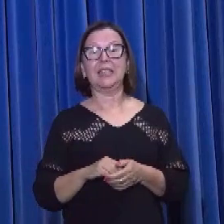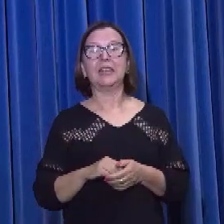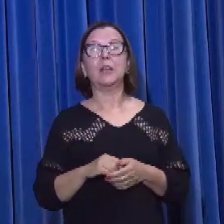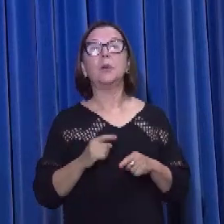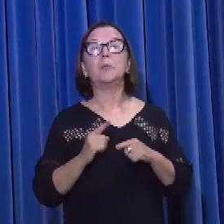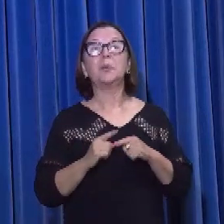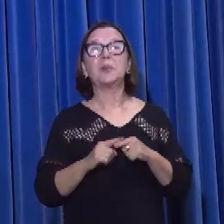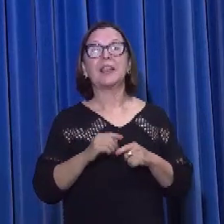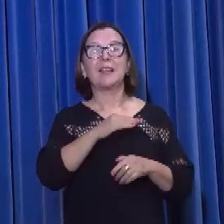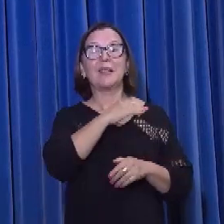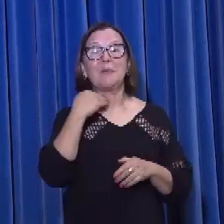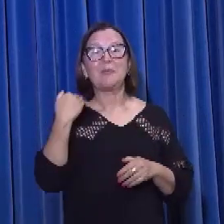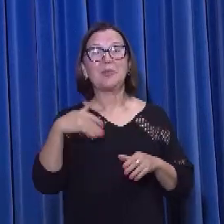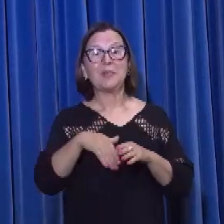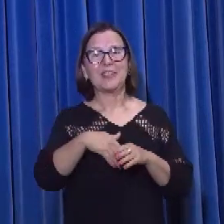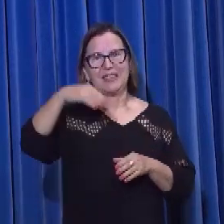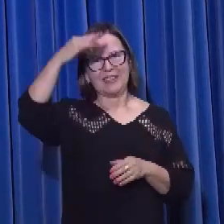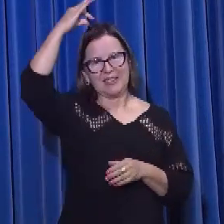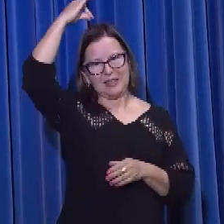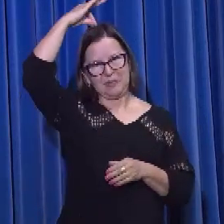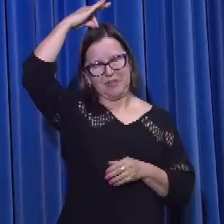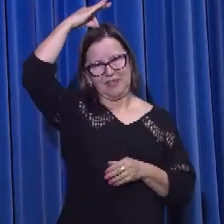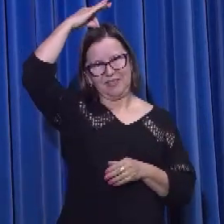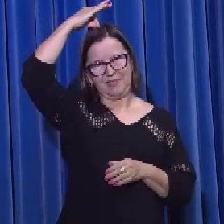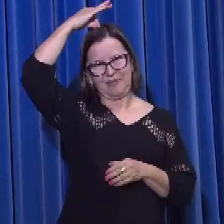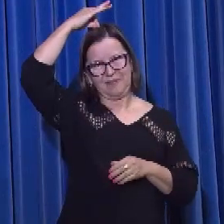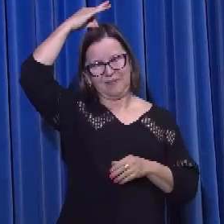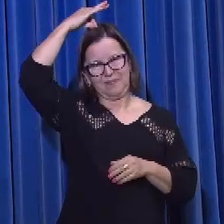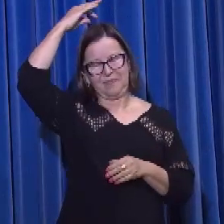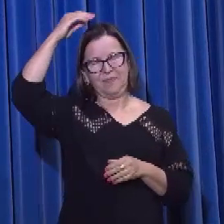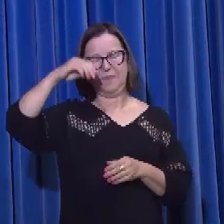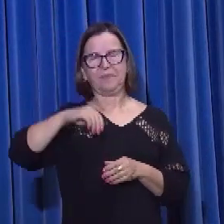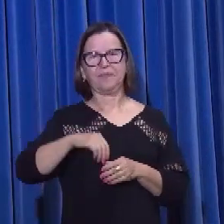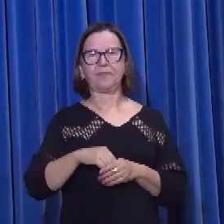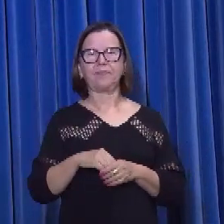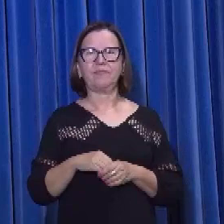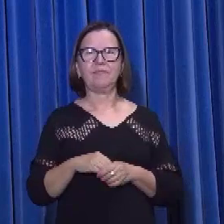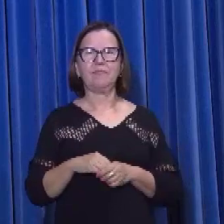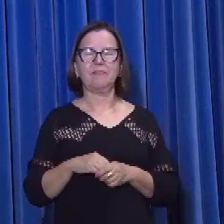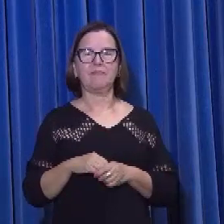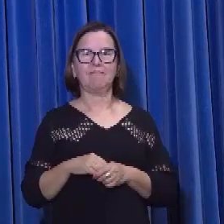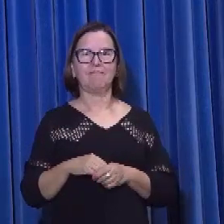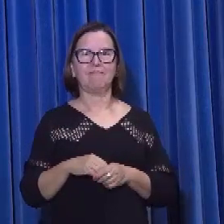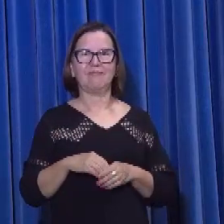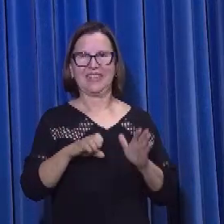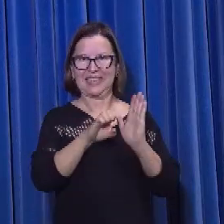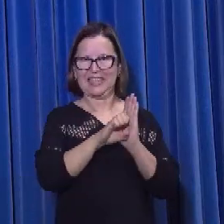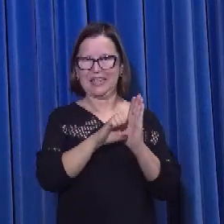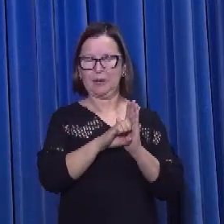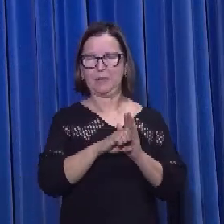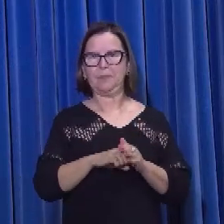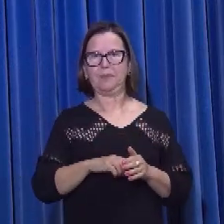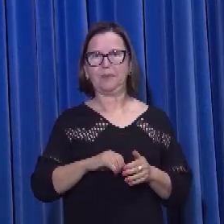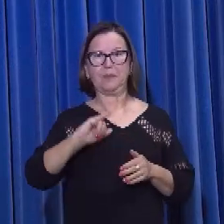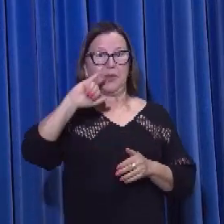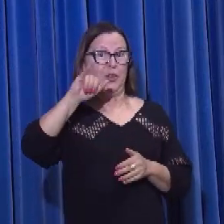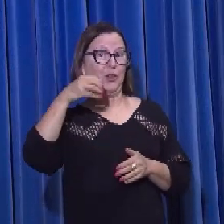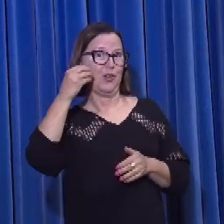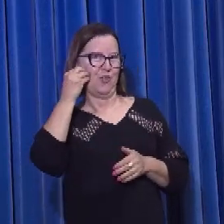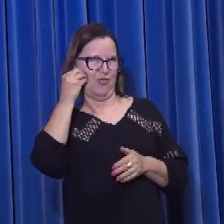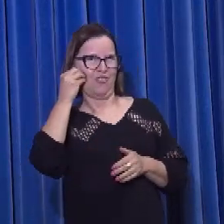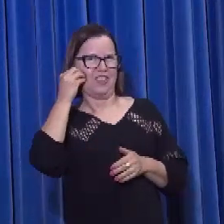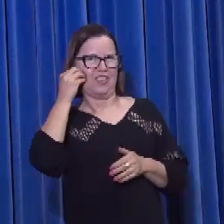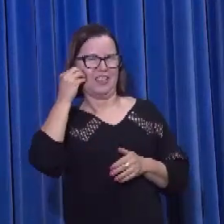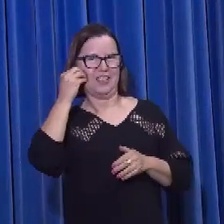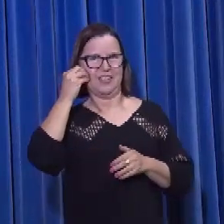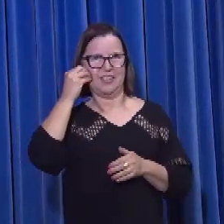daqueles que Jesus disse que eles não ouviam? Temos um exemplo, Judas Iscariotes,